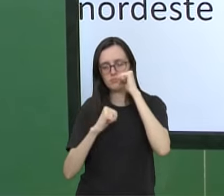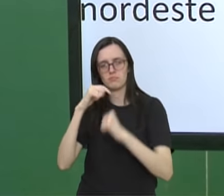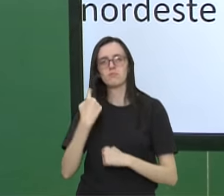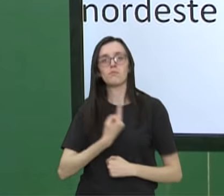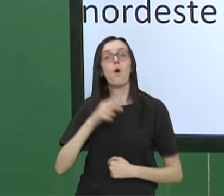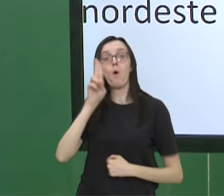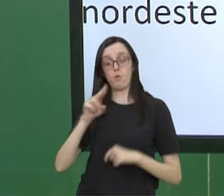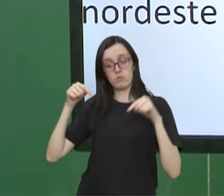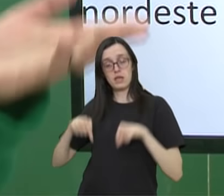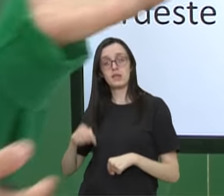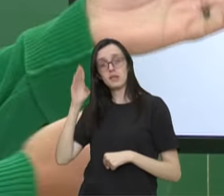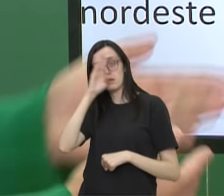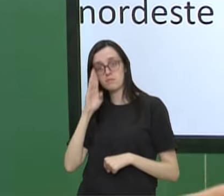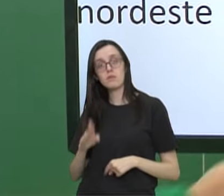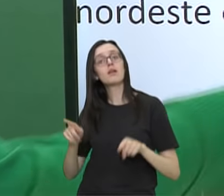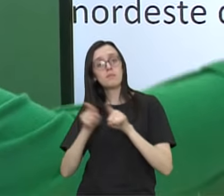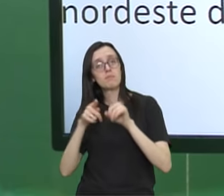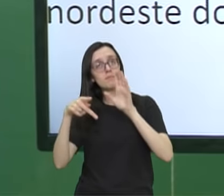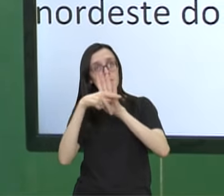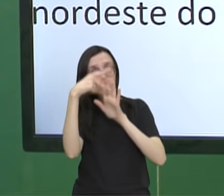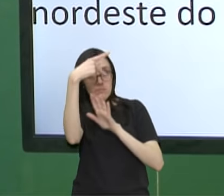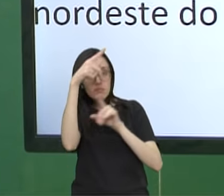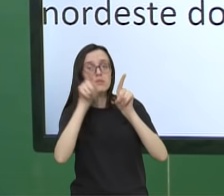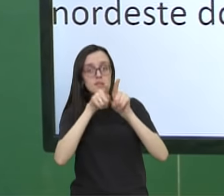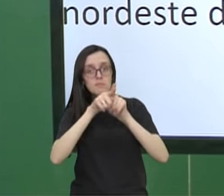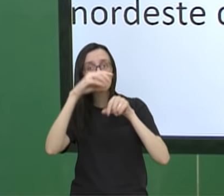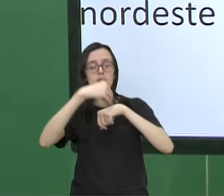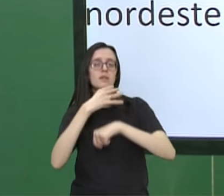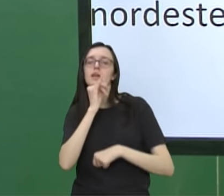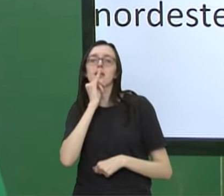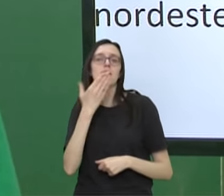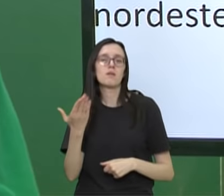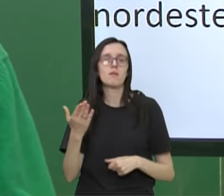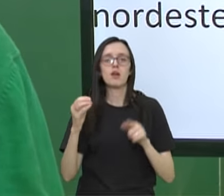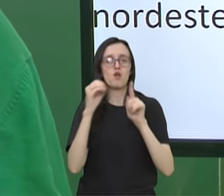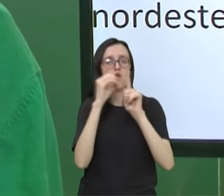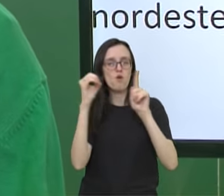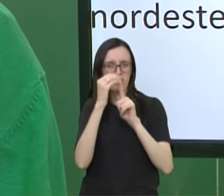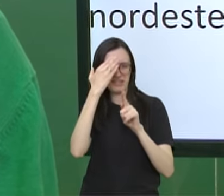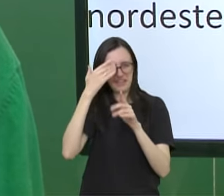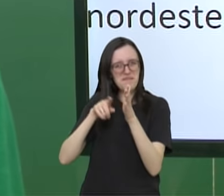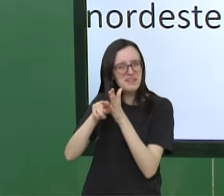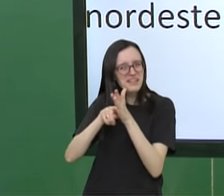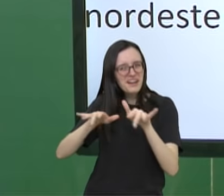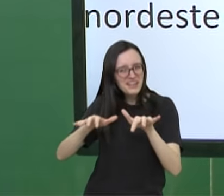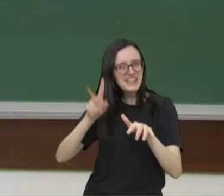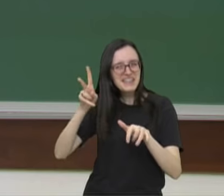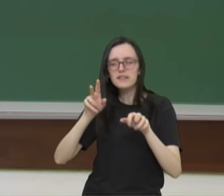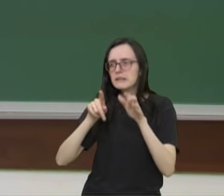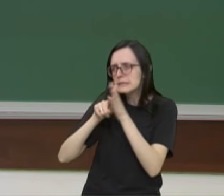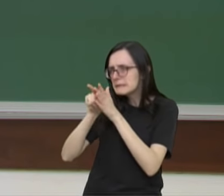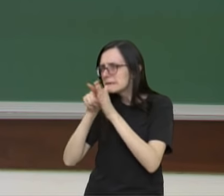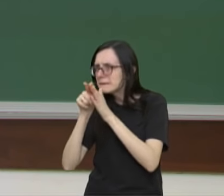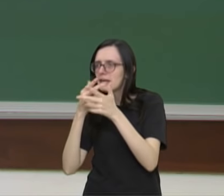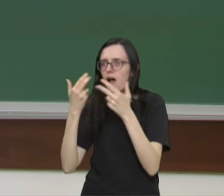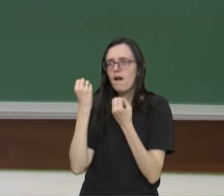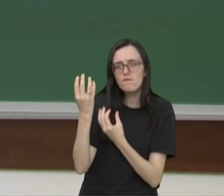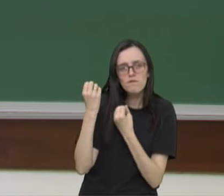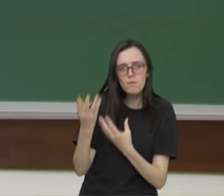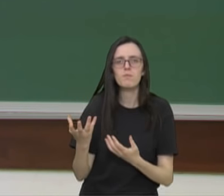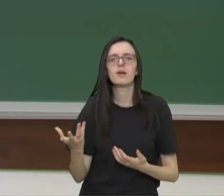utiliza inclusive aqui no brasil vieram dessa porção do circo vale como por exemplo google onde nós e muitas das nossas